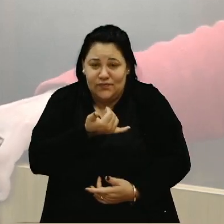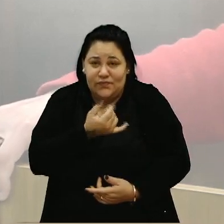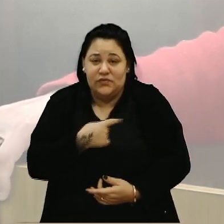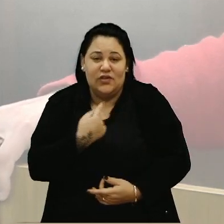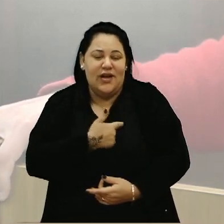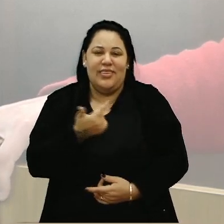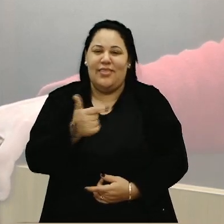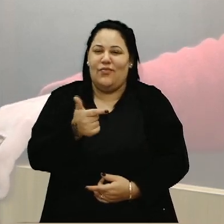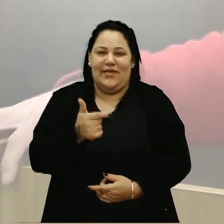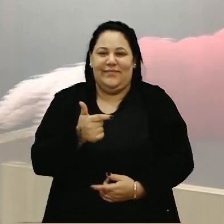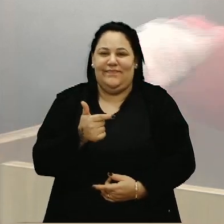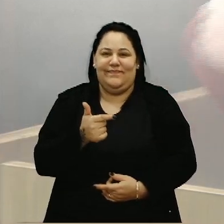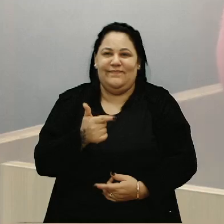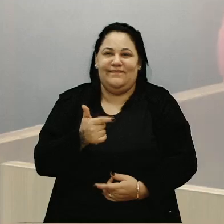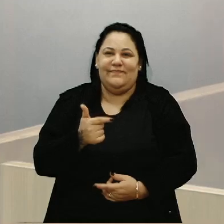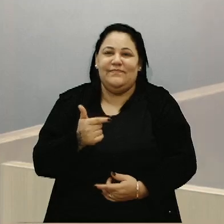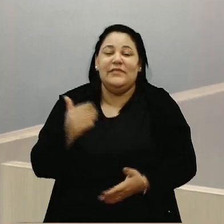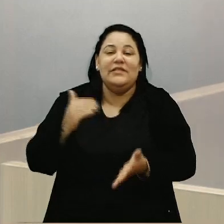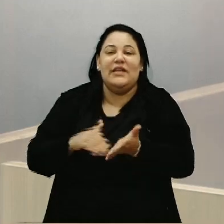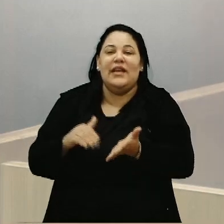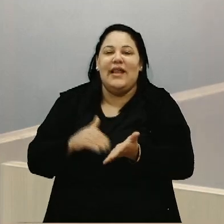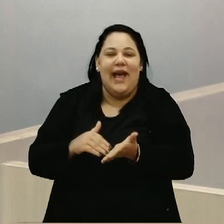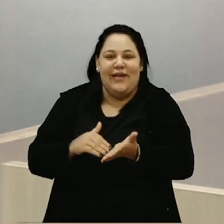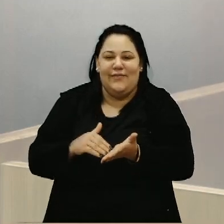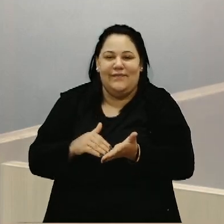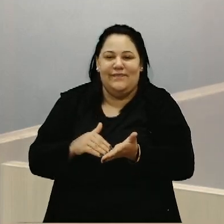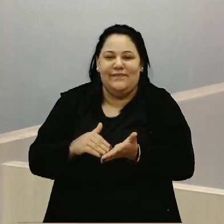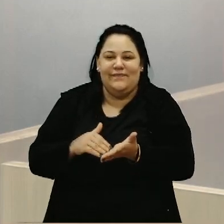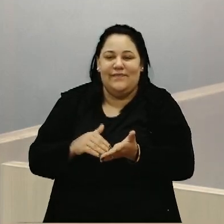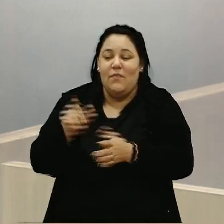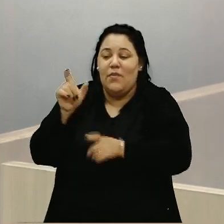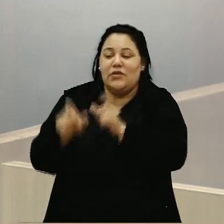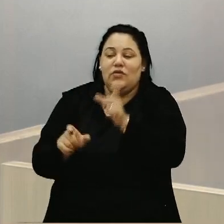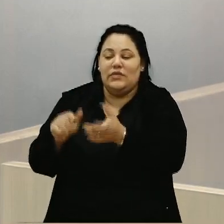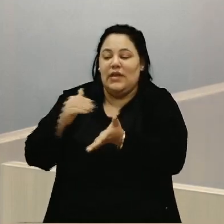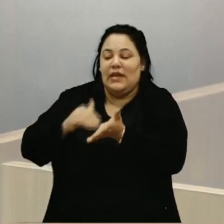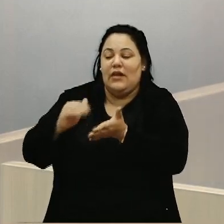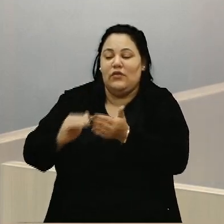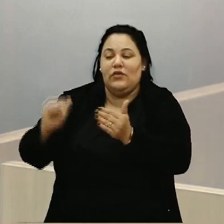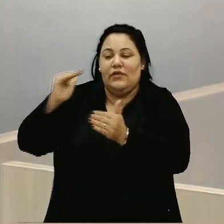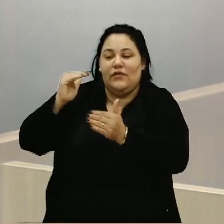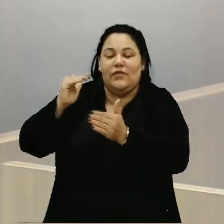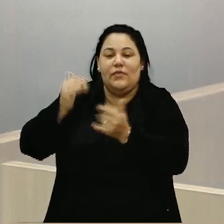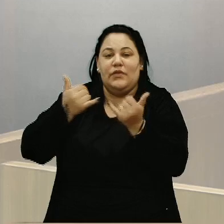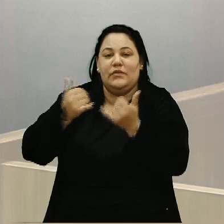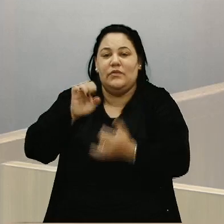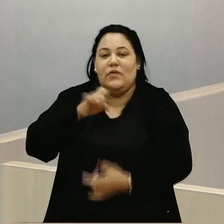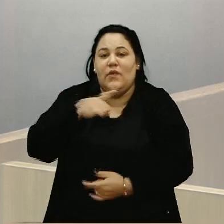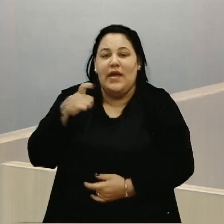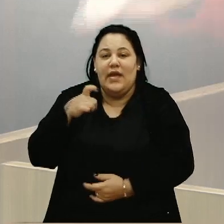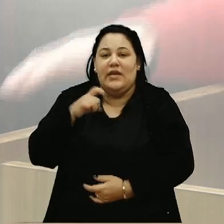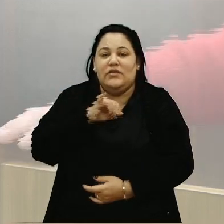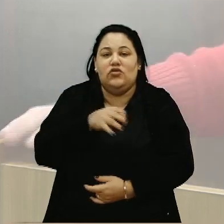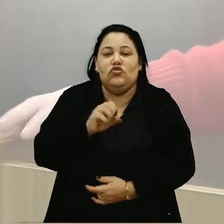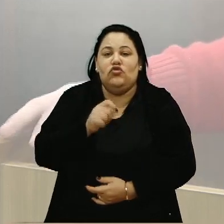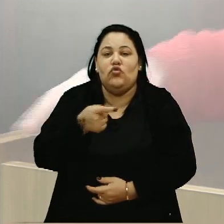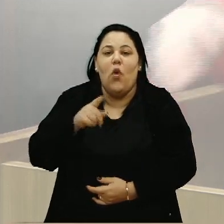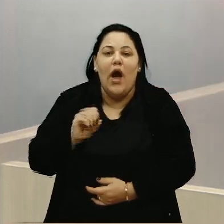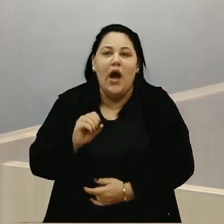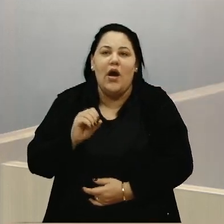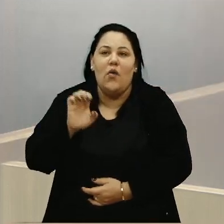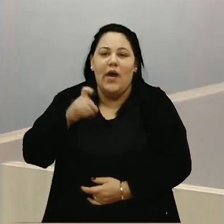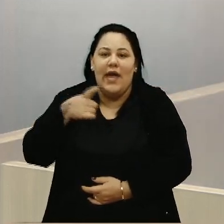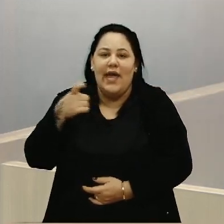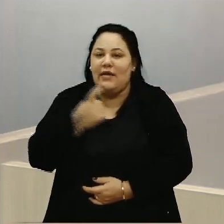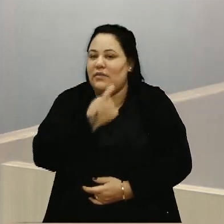temos secretários todos do mesmo nível, que nem, por exemplo, o ex-secretário João Wes, o ex-secretário Wagner Petrini, que